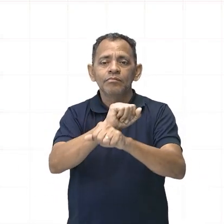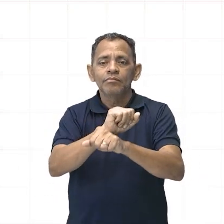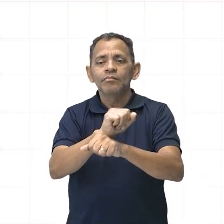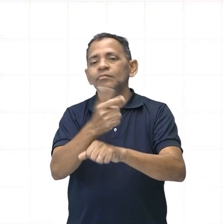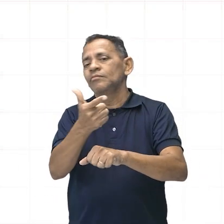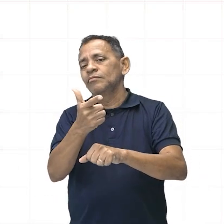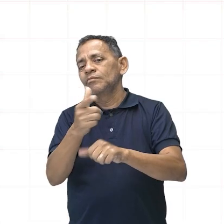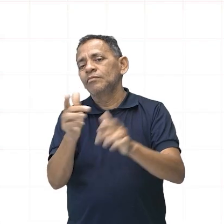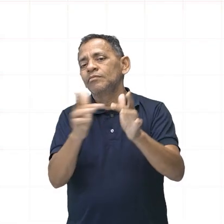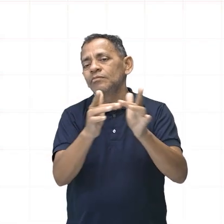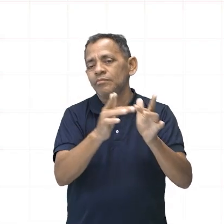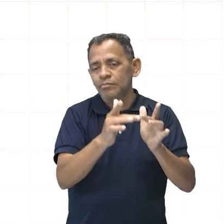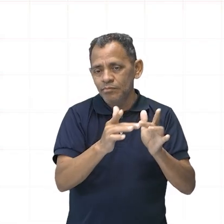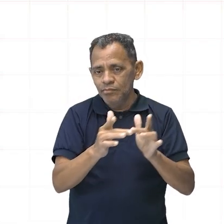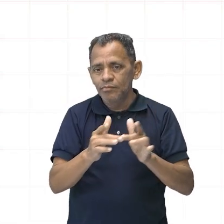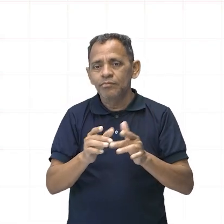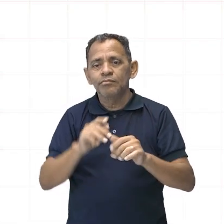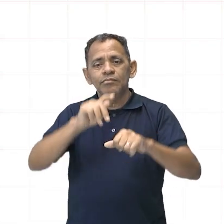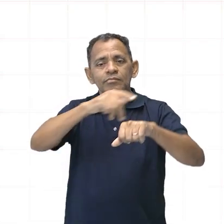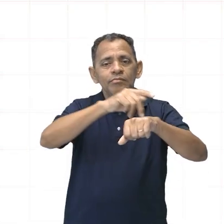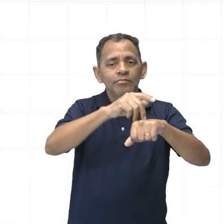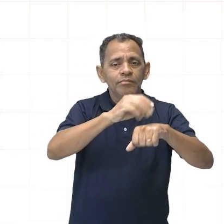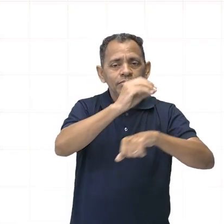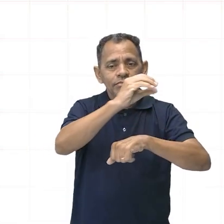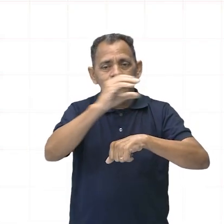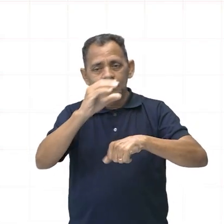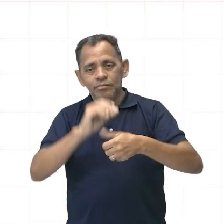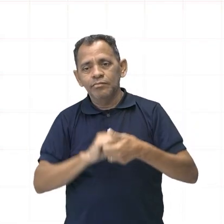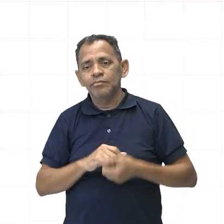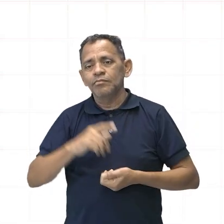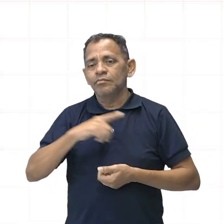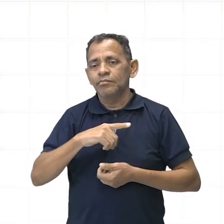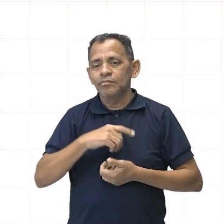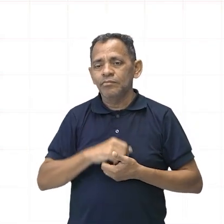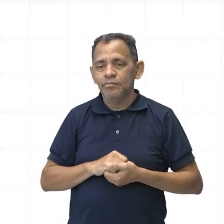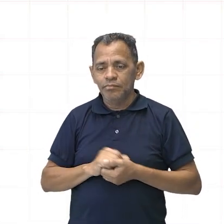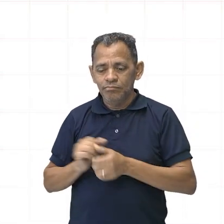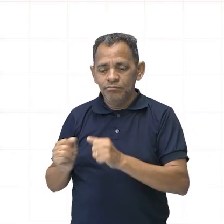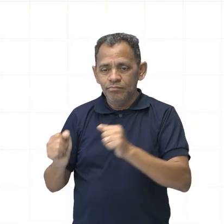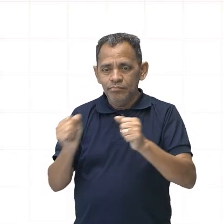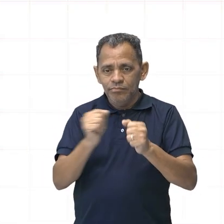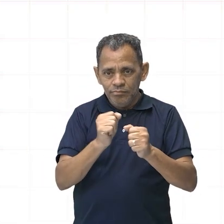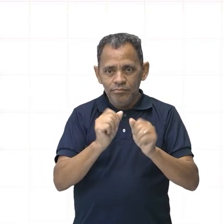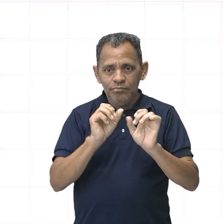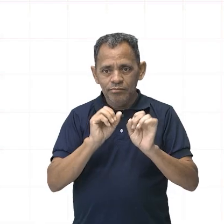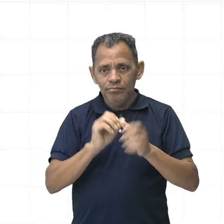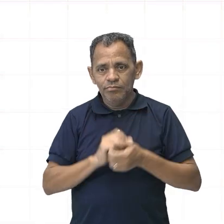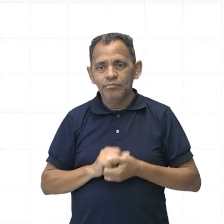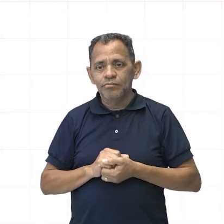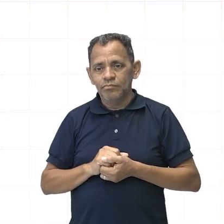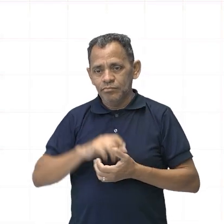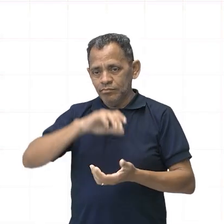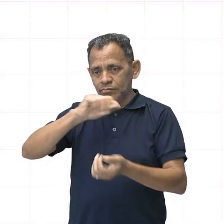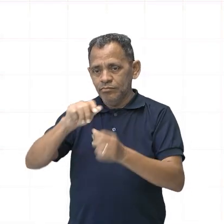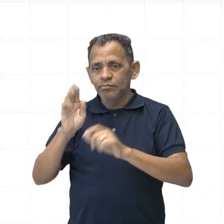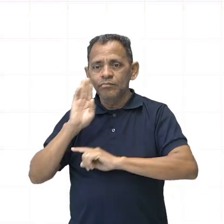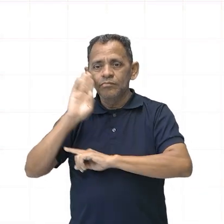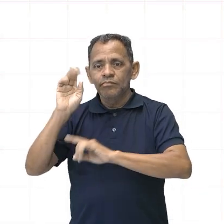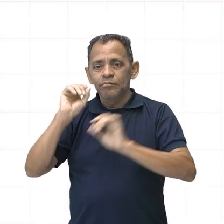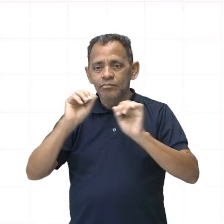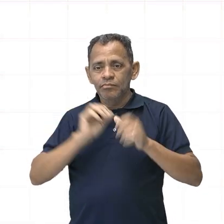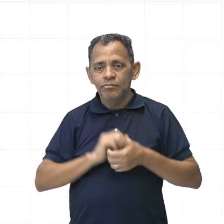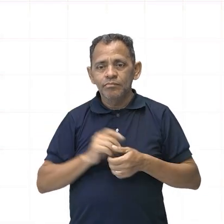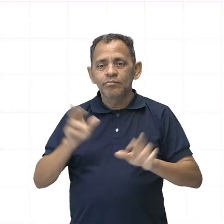com esses países ocidentais, para que acabem se tornando essa grande potência mundial, tá? Principalmente também em